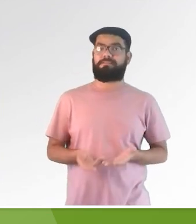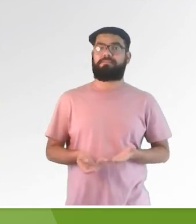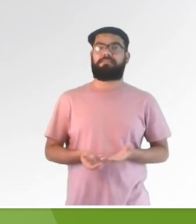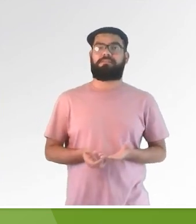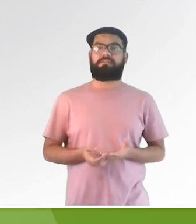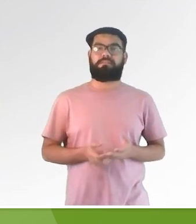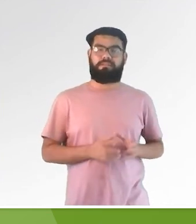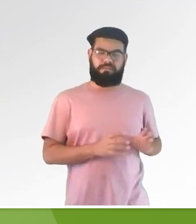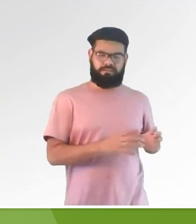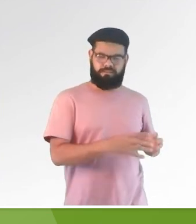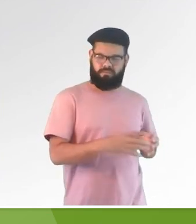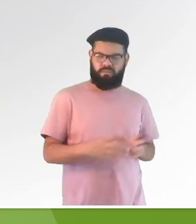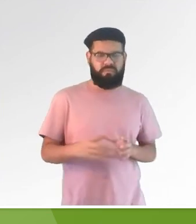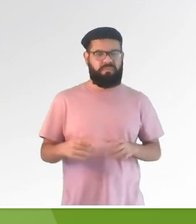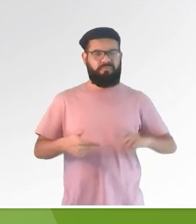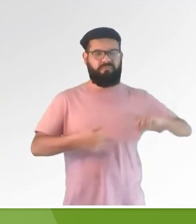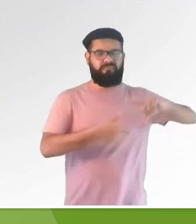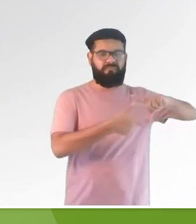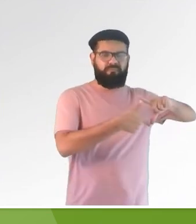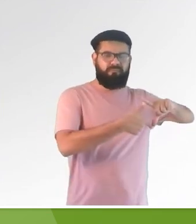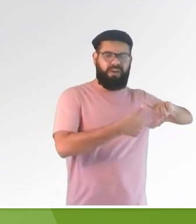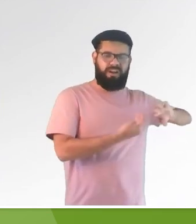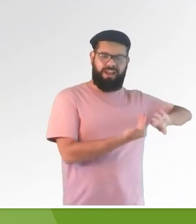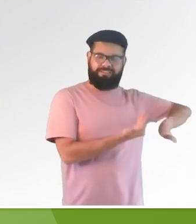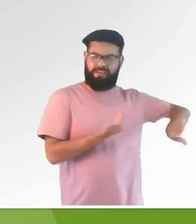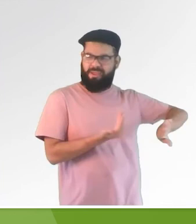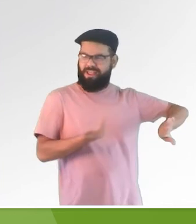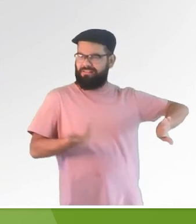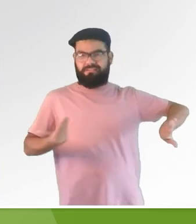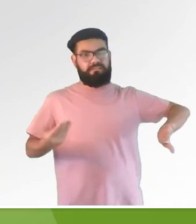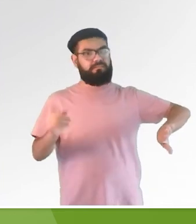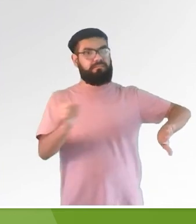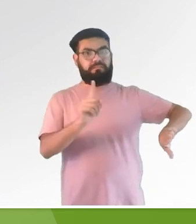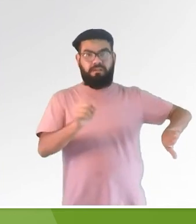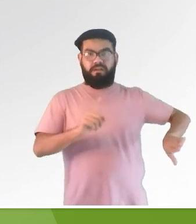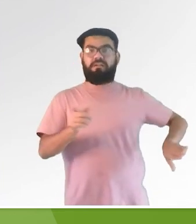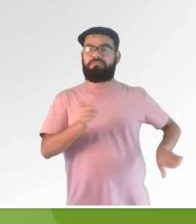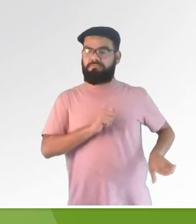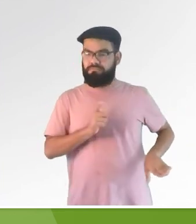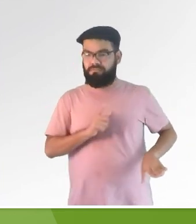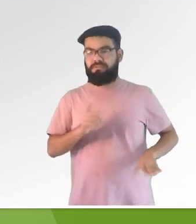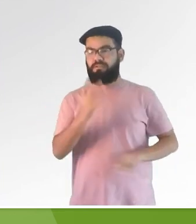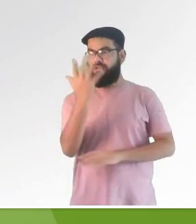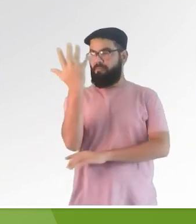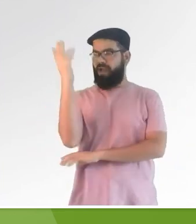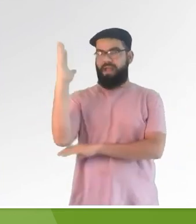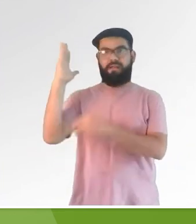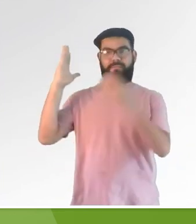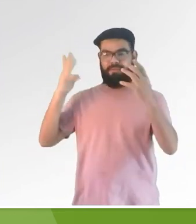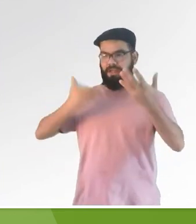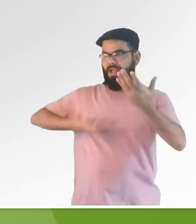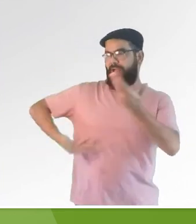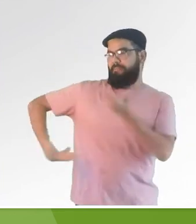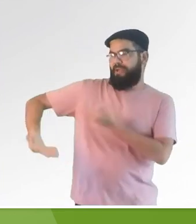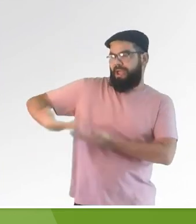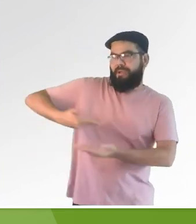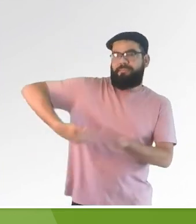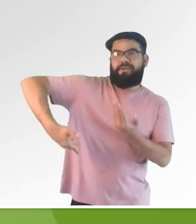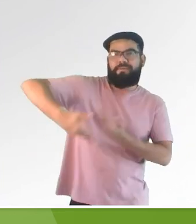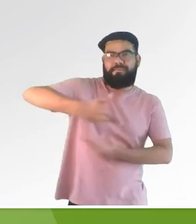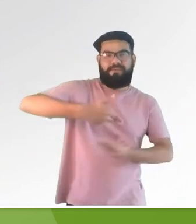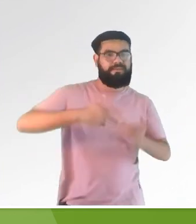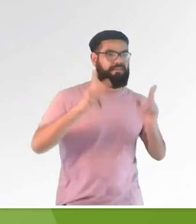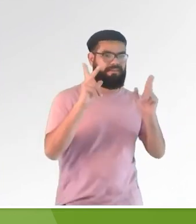vivem isolados na natureza, né? Eles coexistem entre indivíduos da mesma espécie, também entre indivíduos de